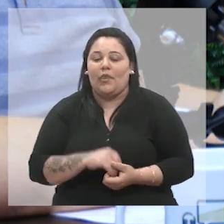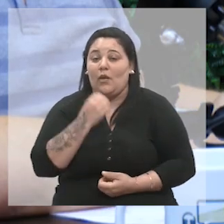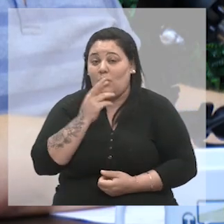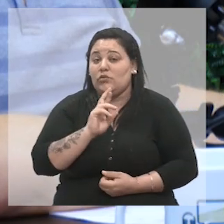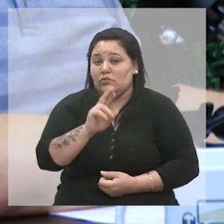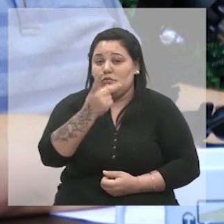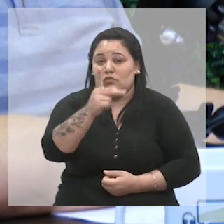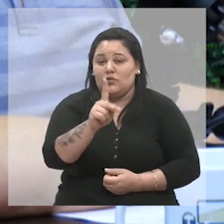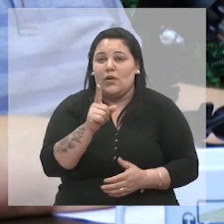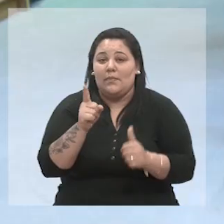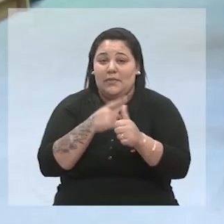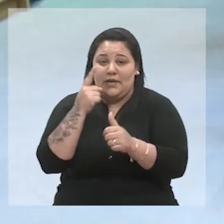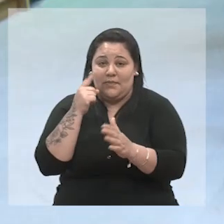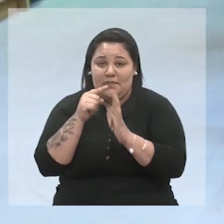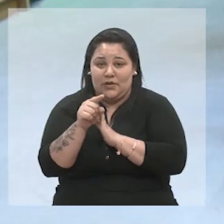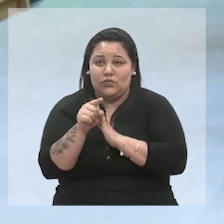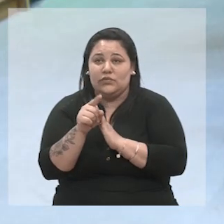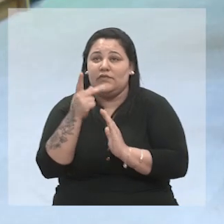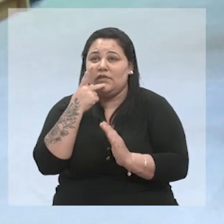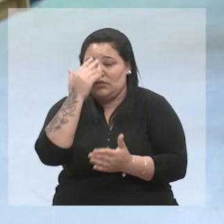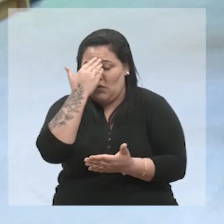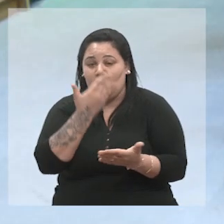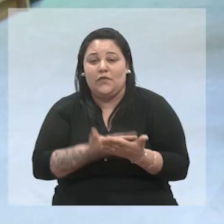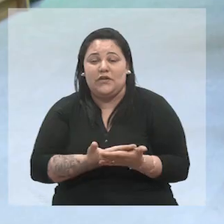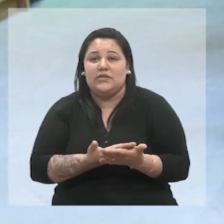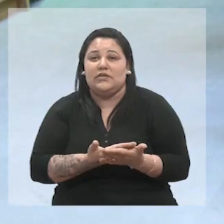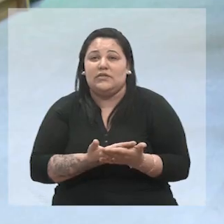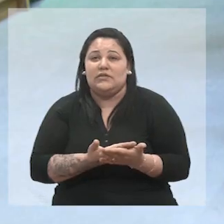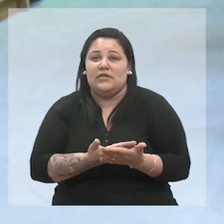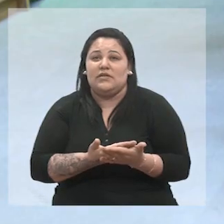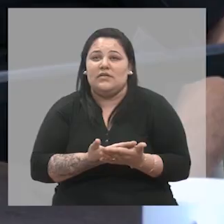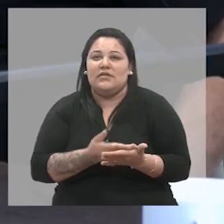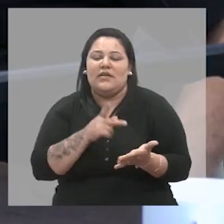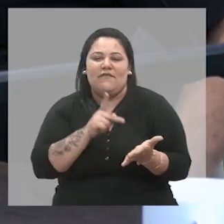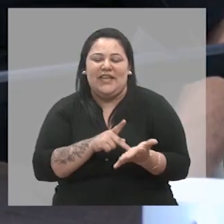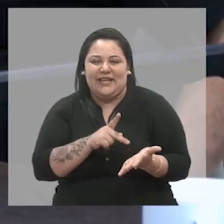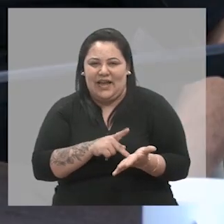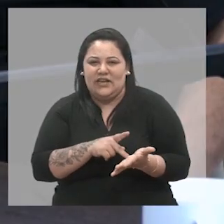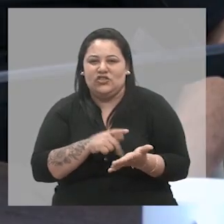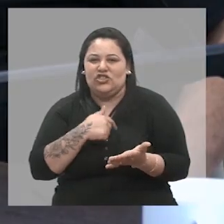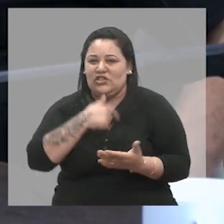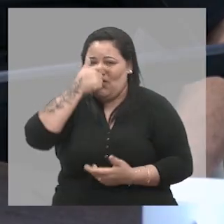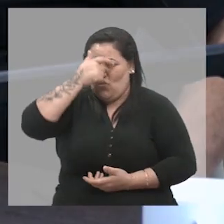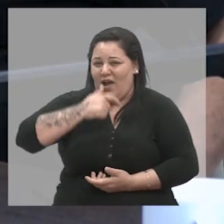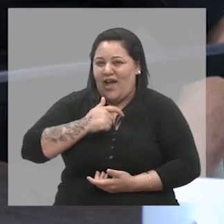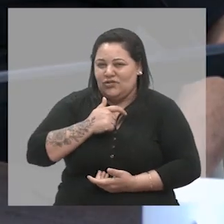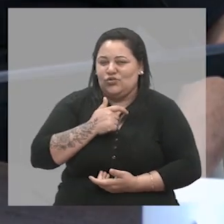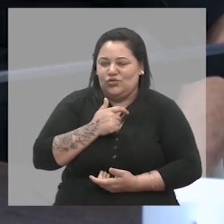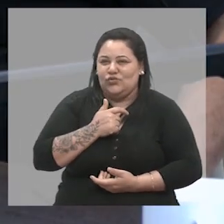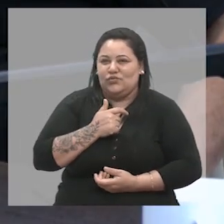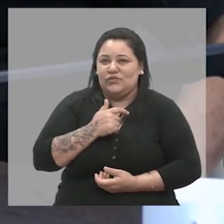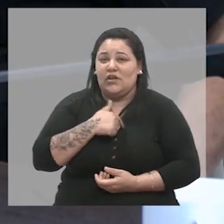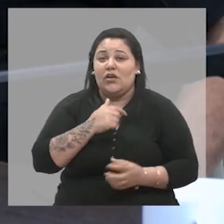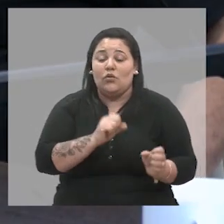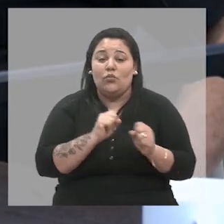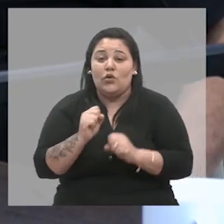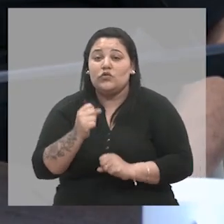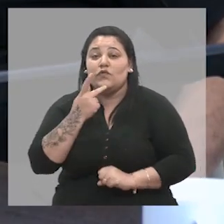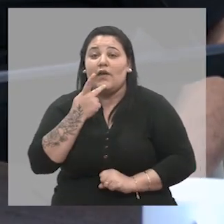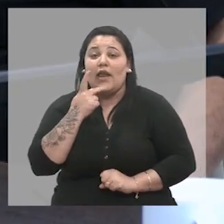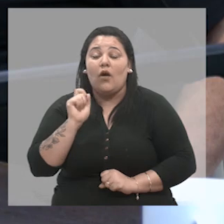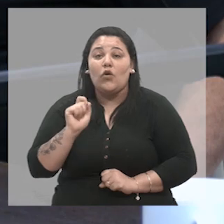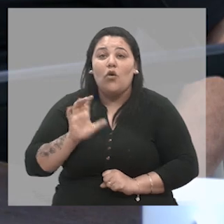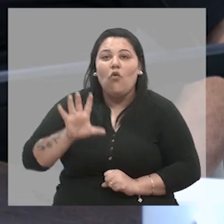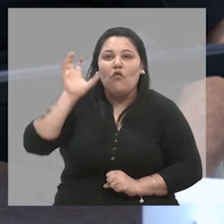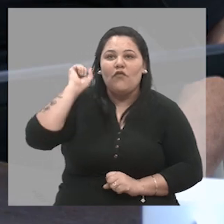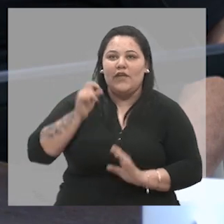Bom, respondendo a tua primeira pergunta de questão de confiança, essa aí, na verdade, eu acho que é muito... Eu posso dizer o que eu vi